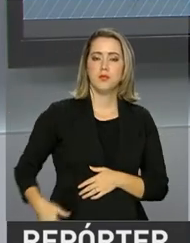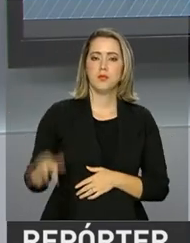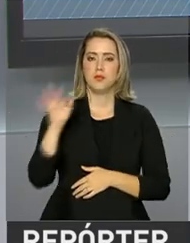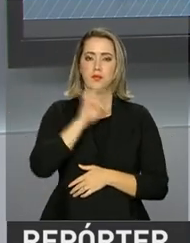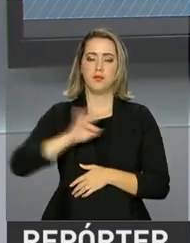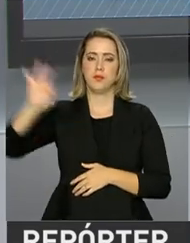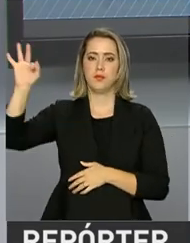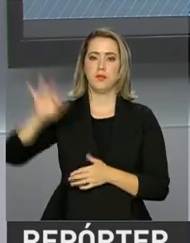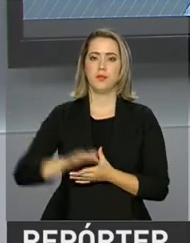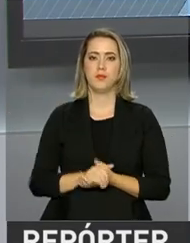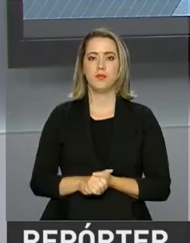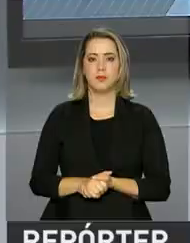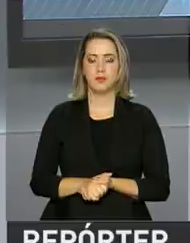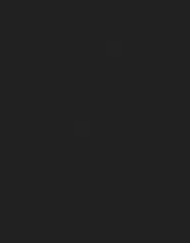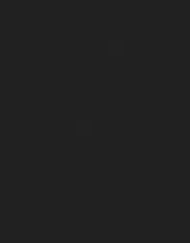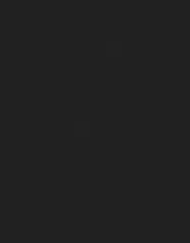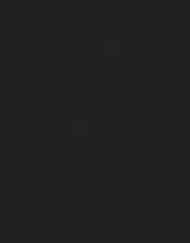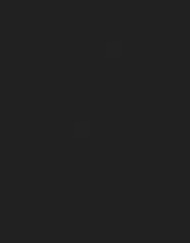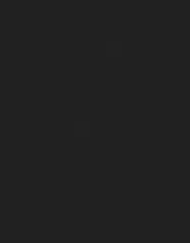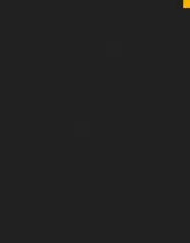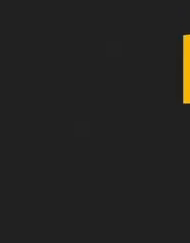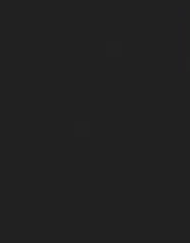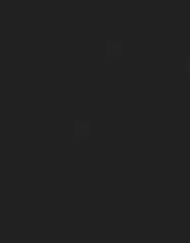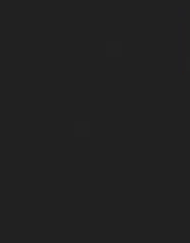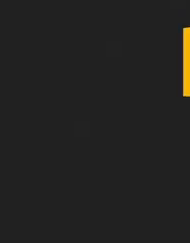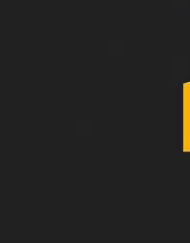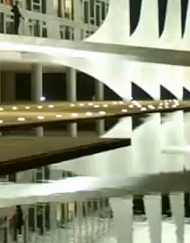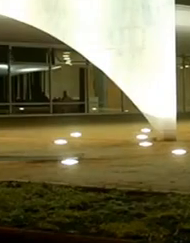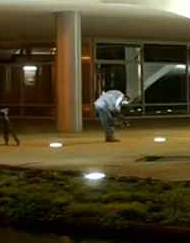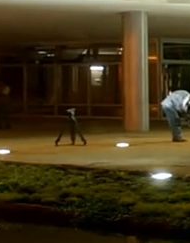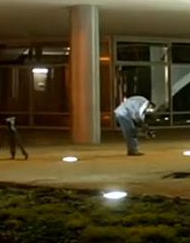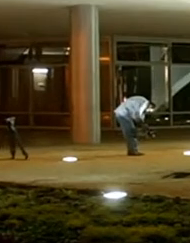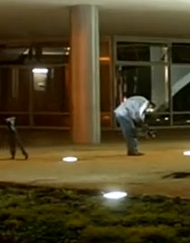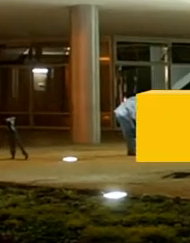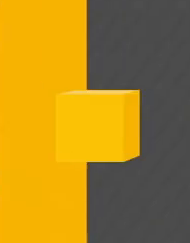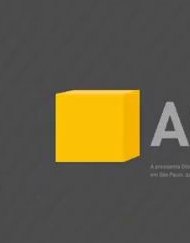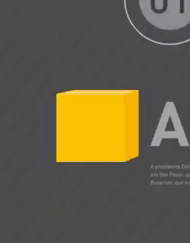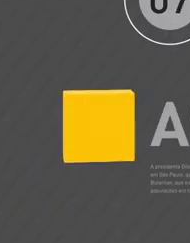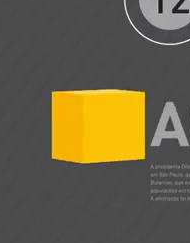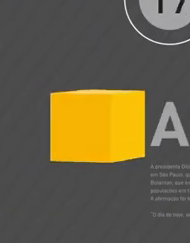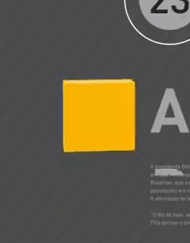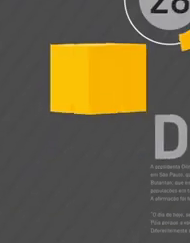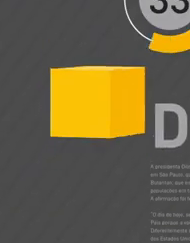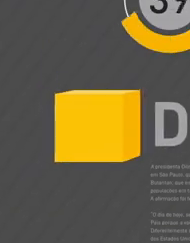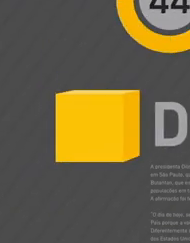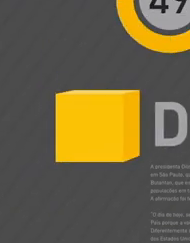a TV do Governo Federal.